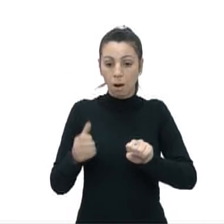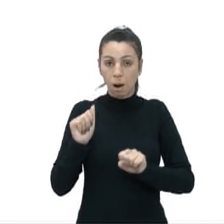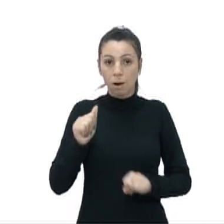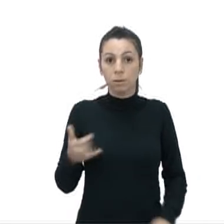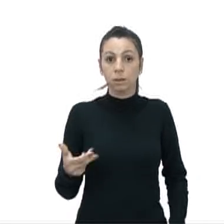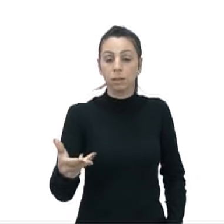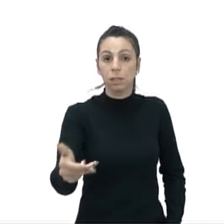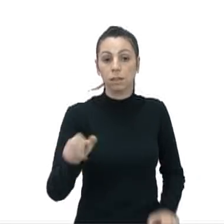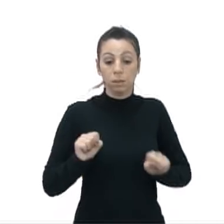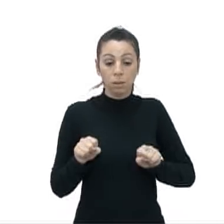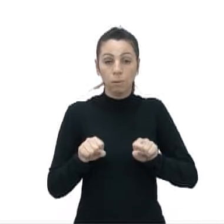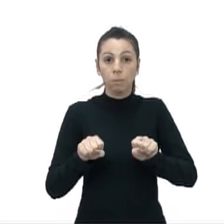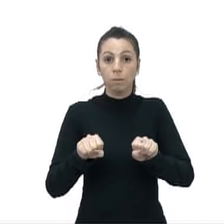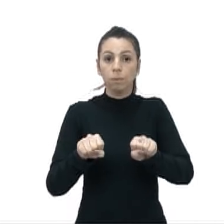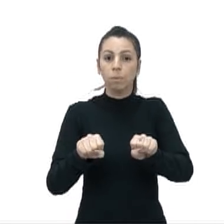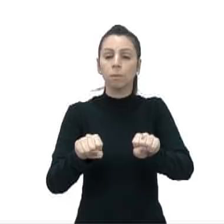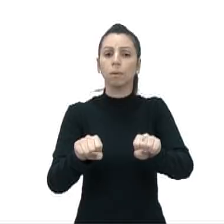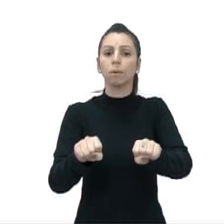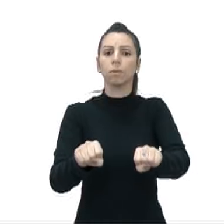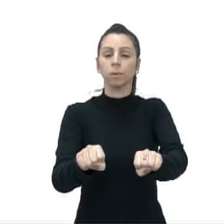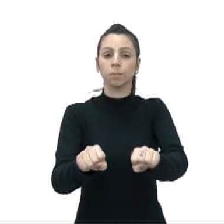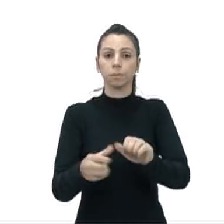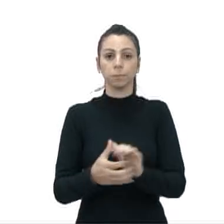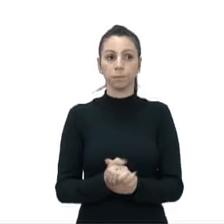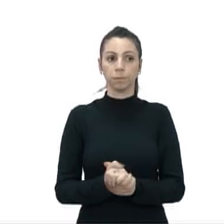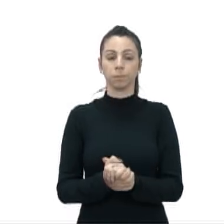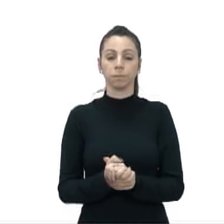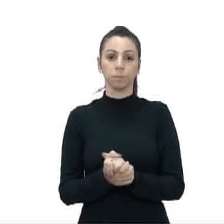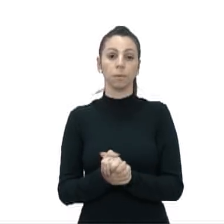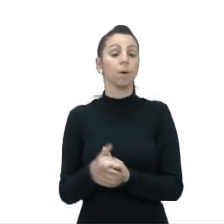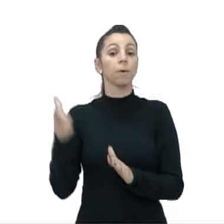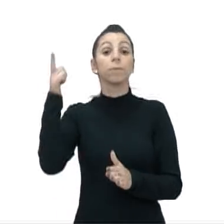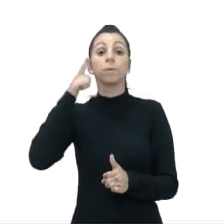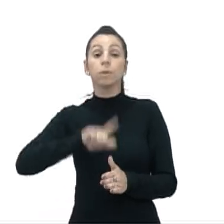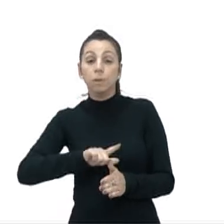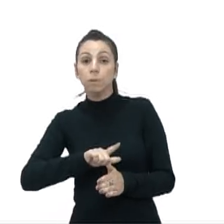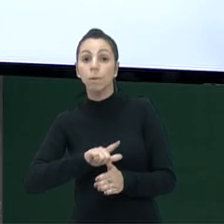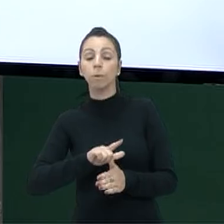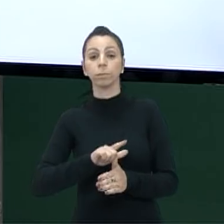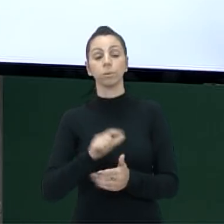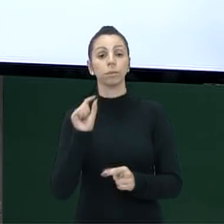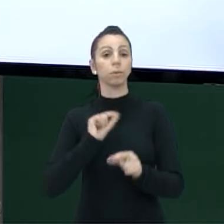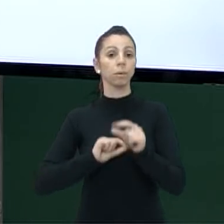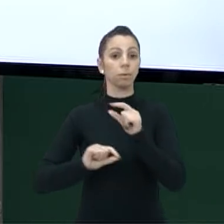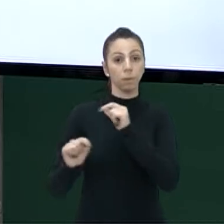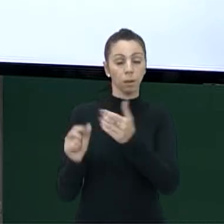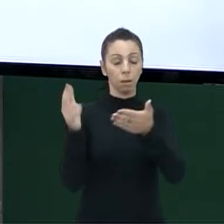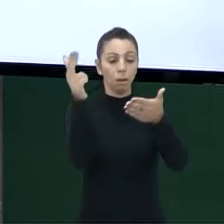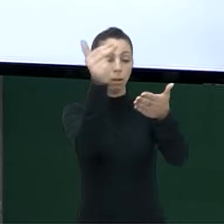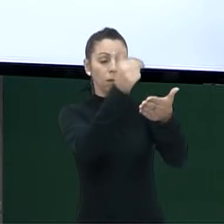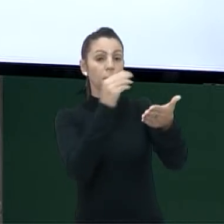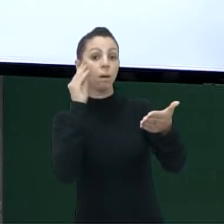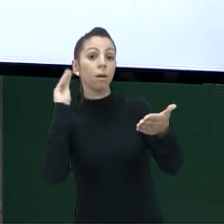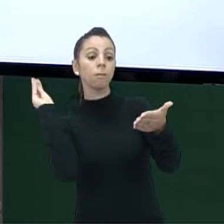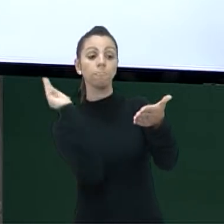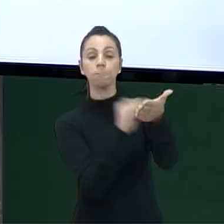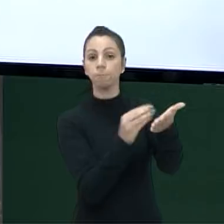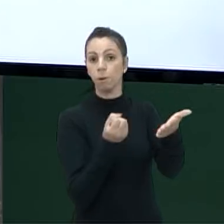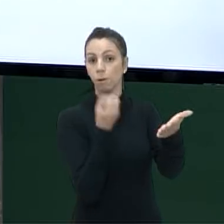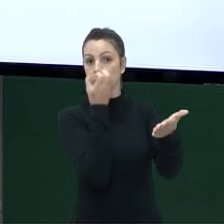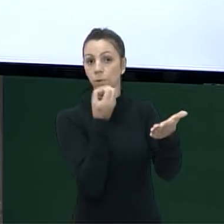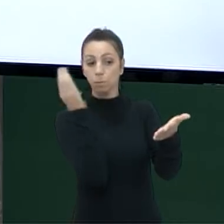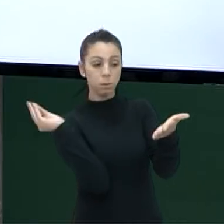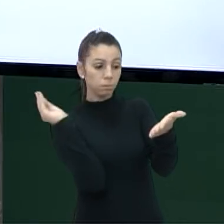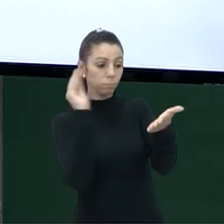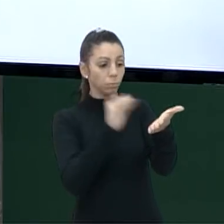a... Vamos lá, então, novamente, faça o esboço, coloca lá essas forças,